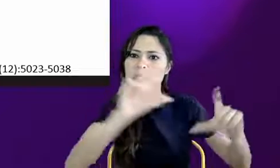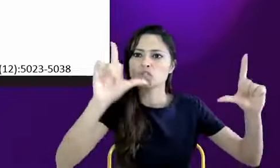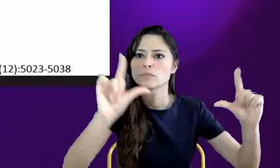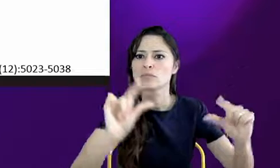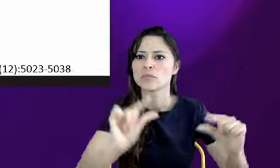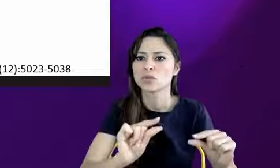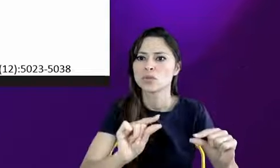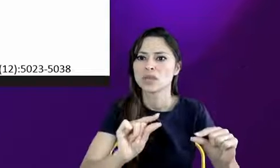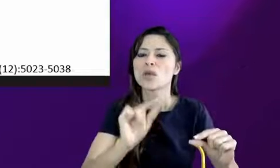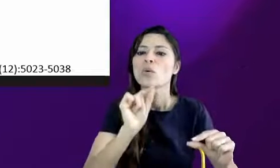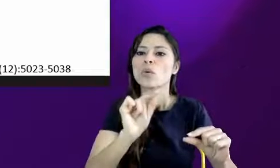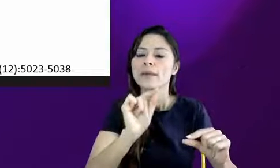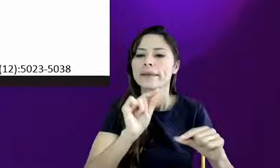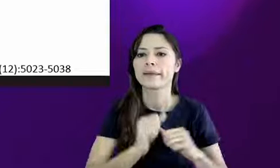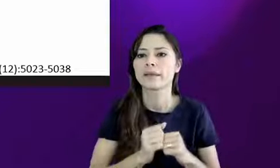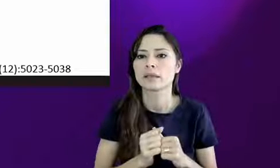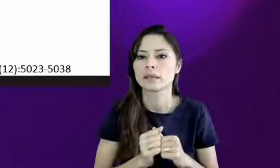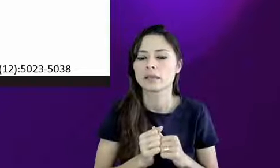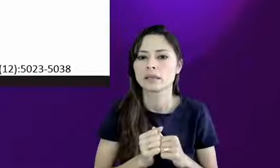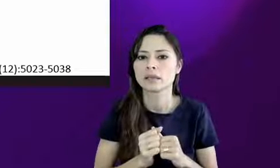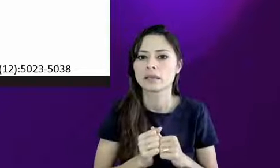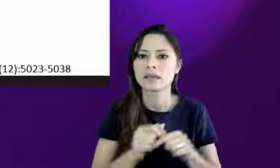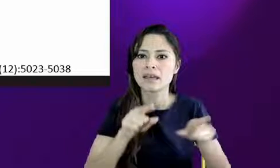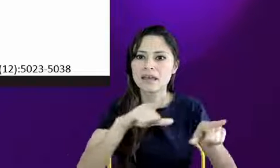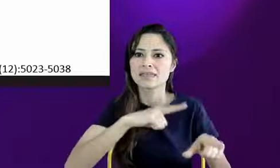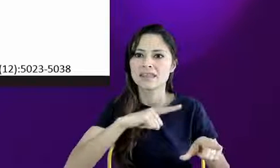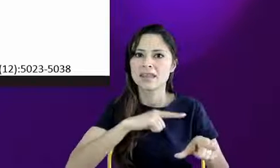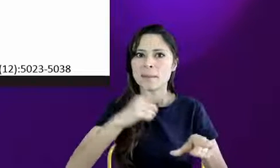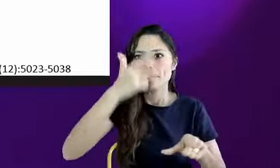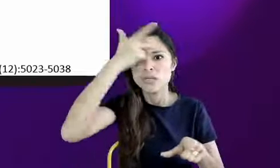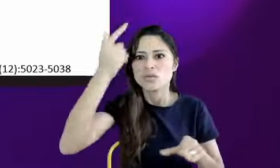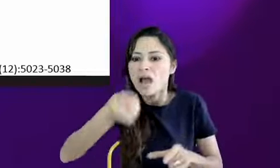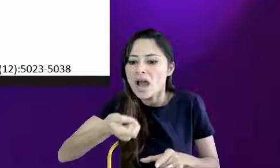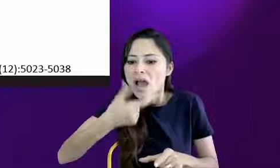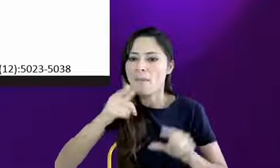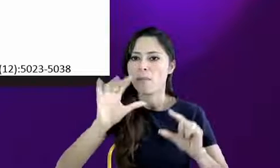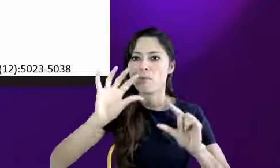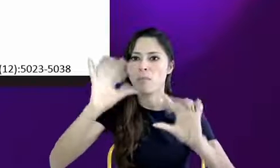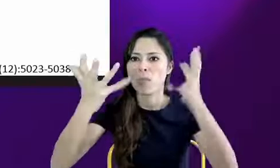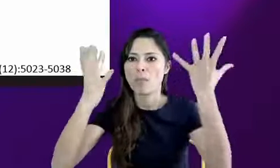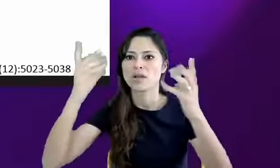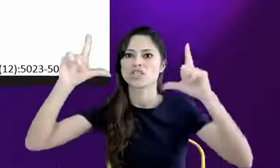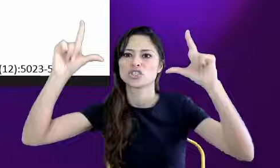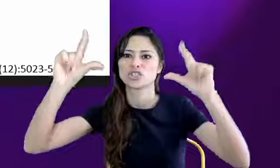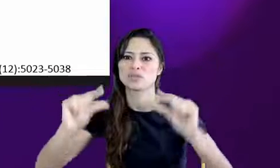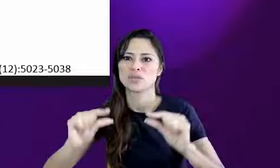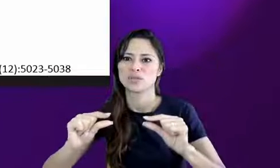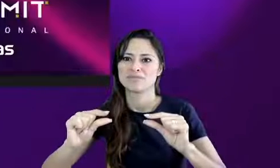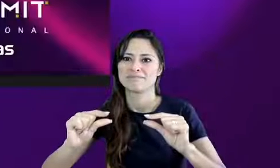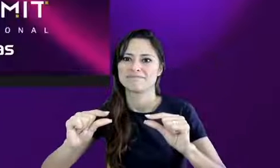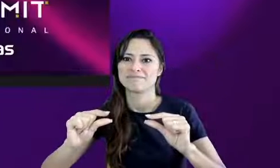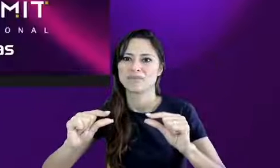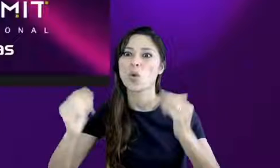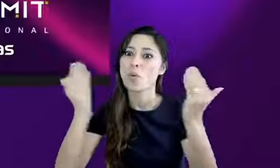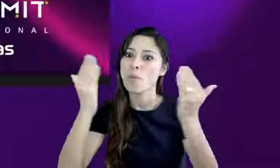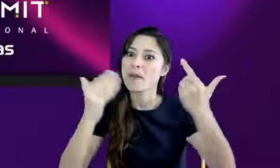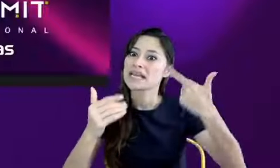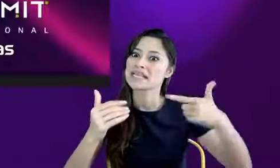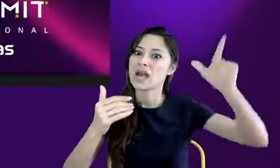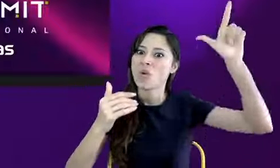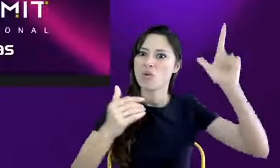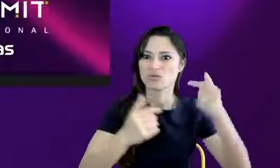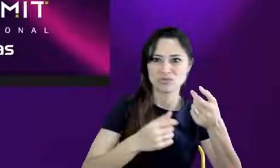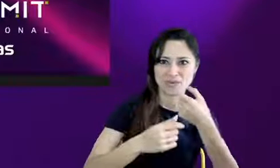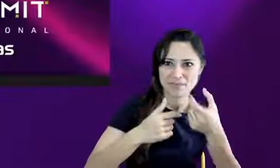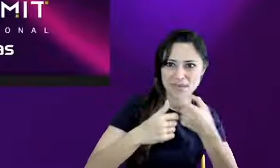fenômenos ou eventos adversos de uma forma muito mais ampla do que medicamentos como o vedolizumab e o ustekinumab.